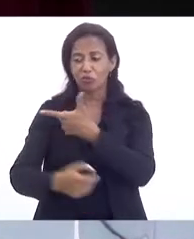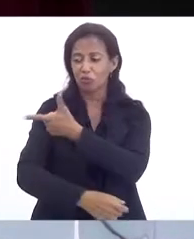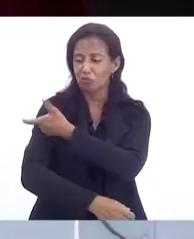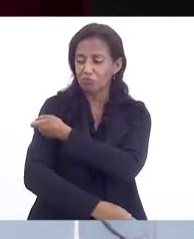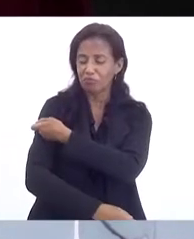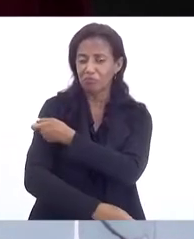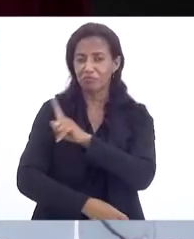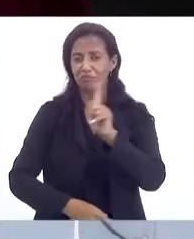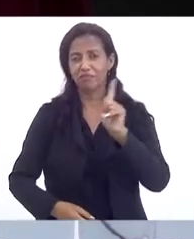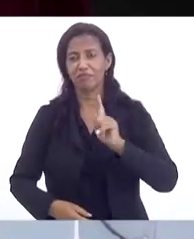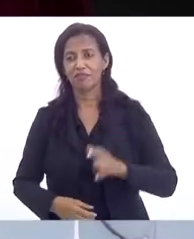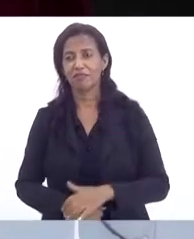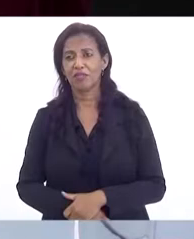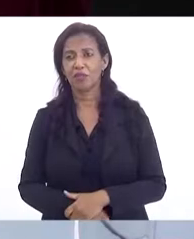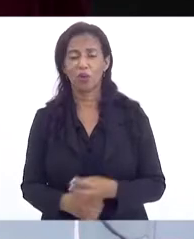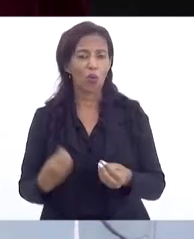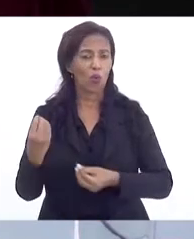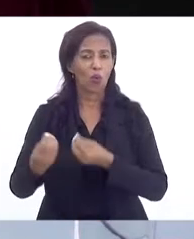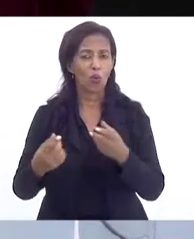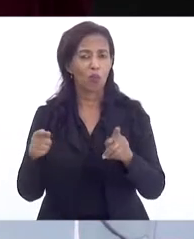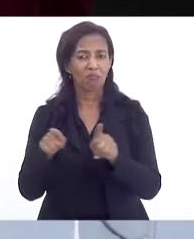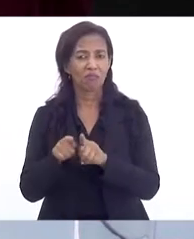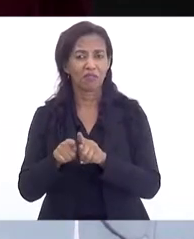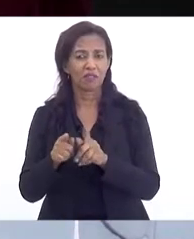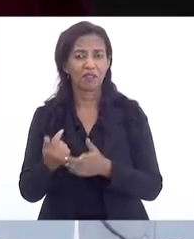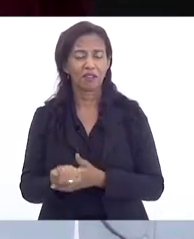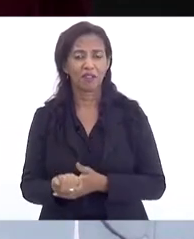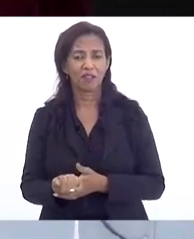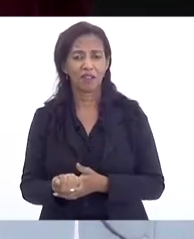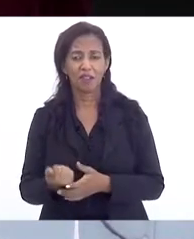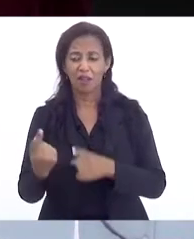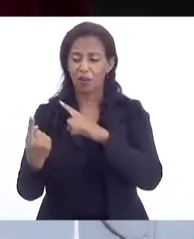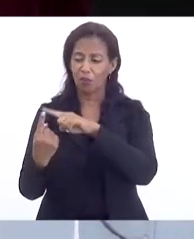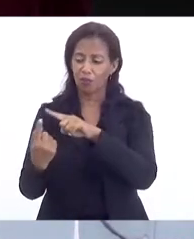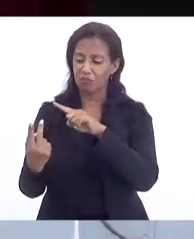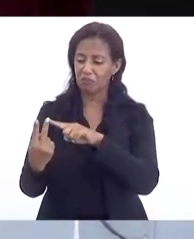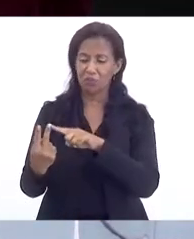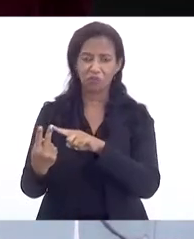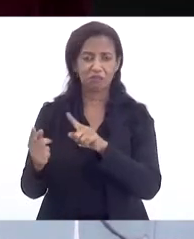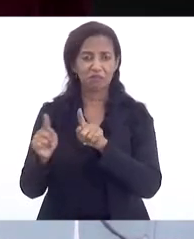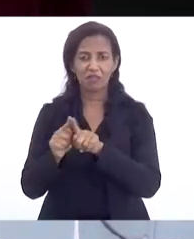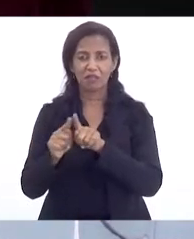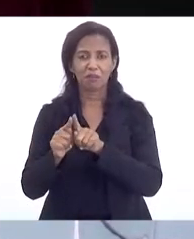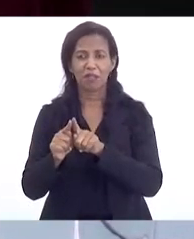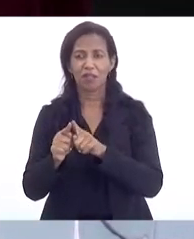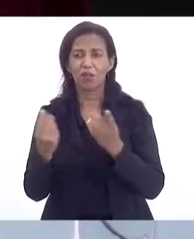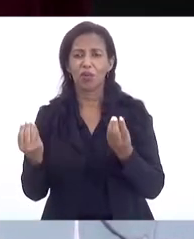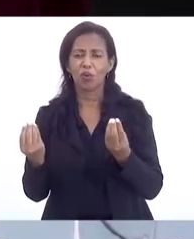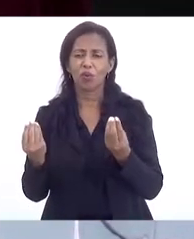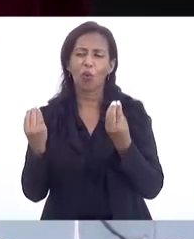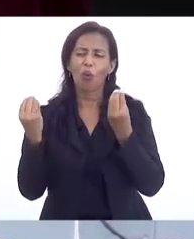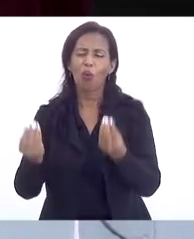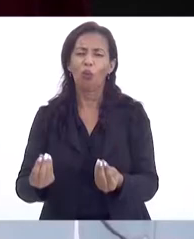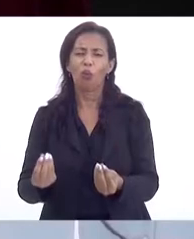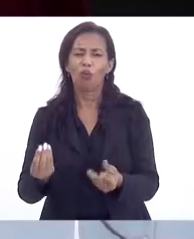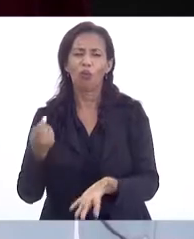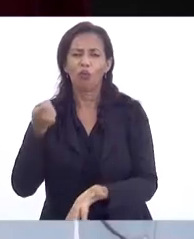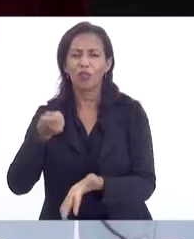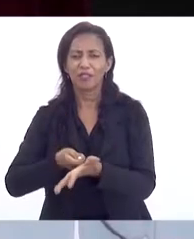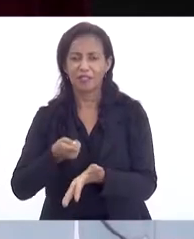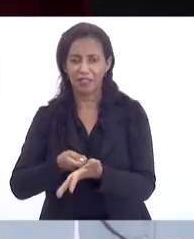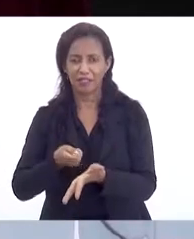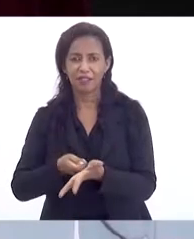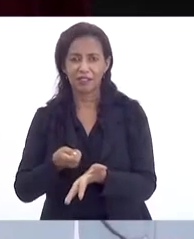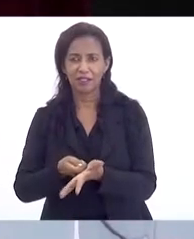verifiquei. Como também não foram as primeiras e segundas doses. Enfermeiro. Como é que eu vou exigir, a não ser